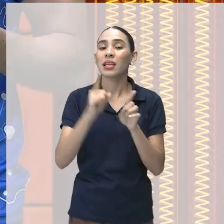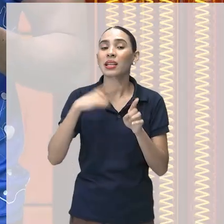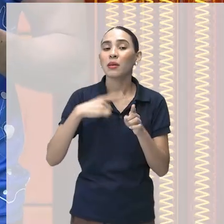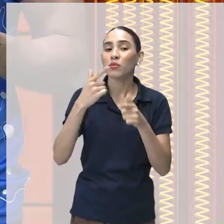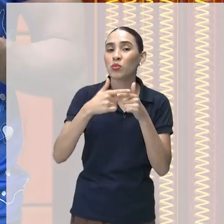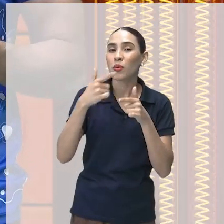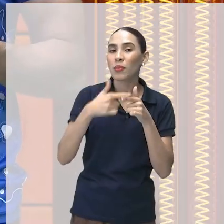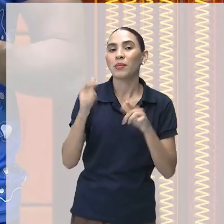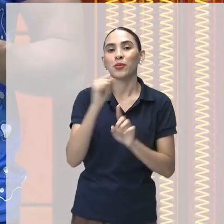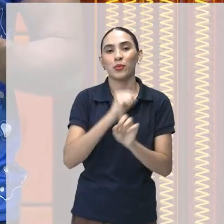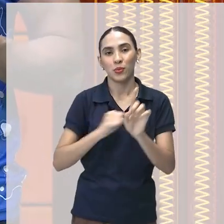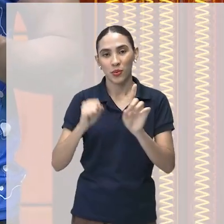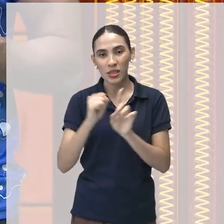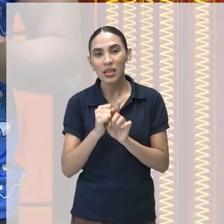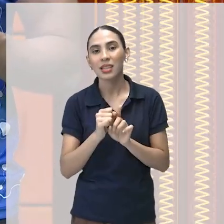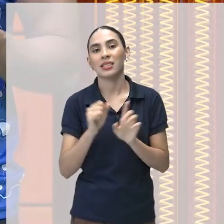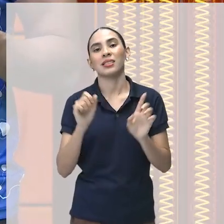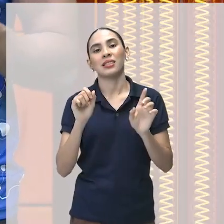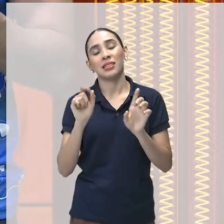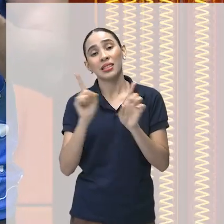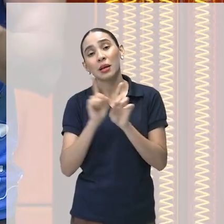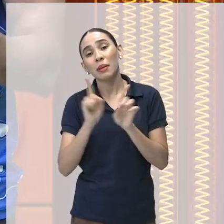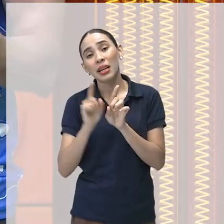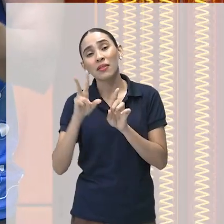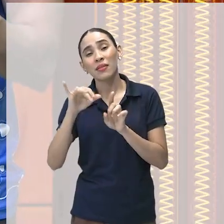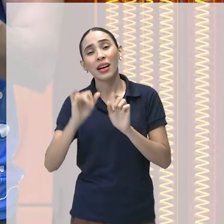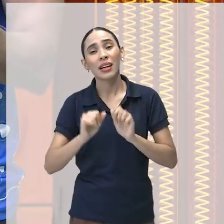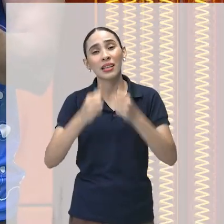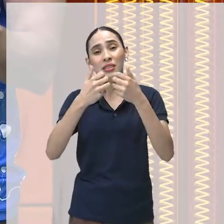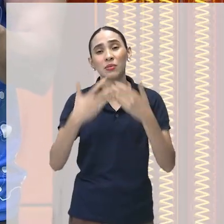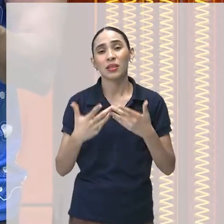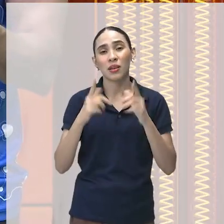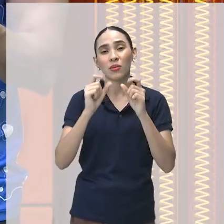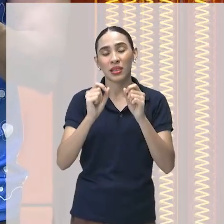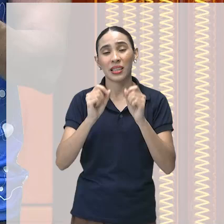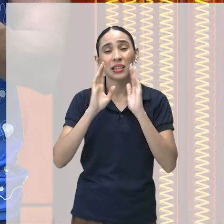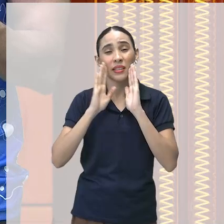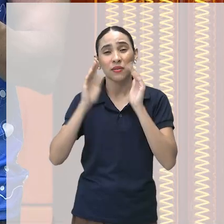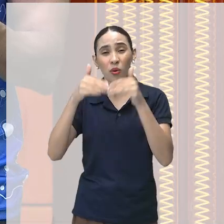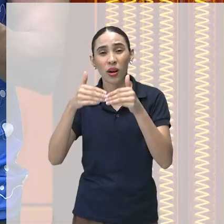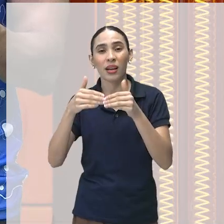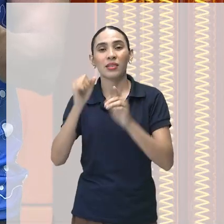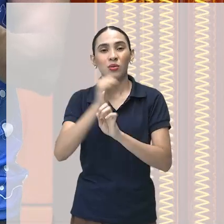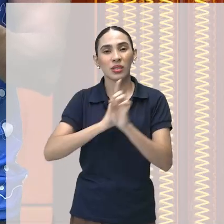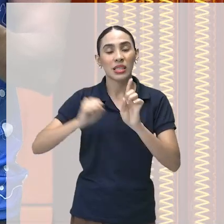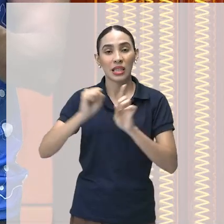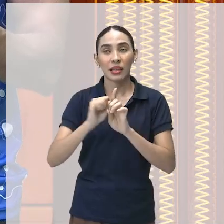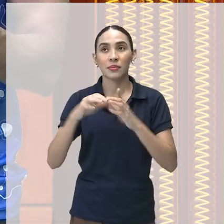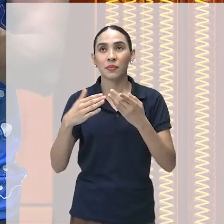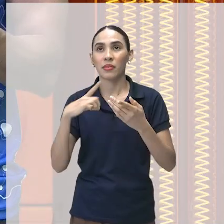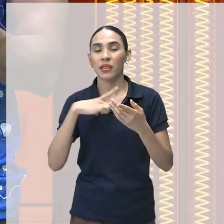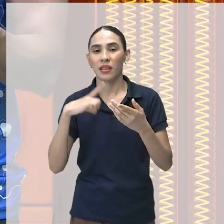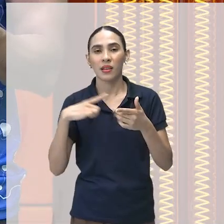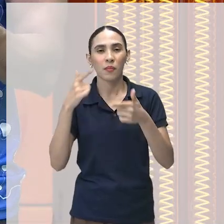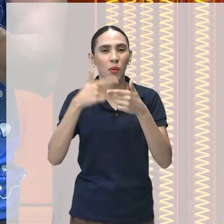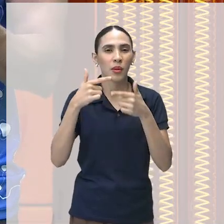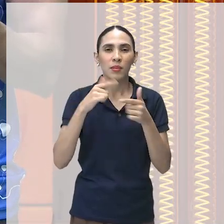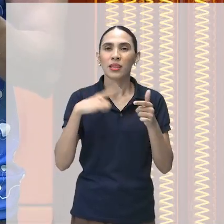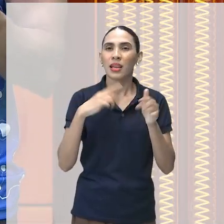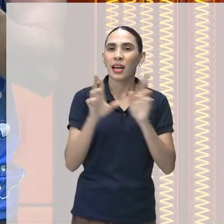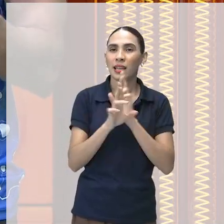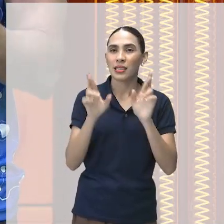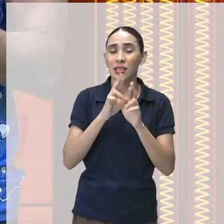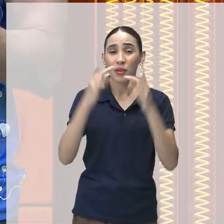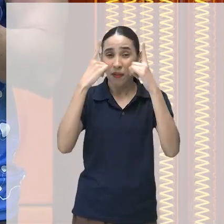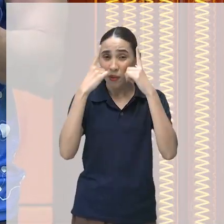problemas sociais, que atinge ali, de uma forma mais direta, a sociedade. Então, a gente tem ali os problemas relacionados